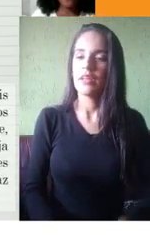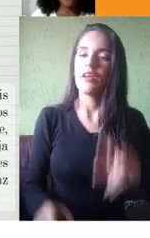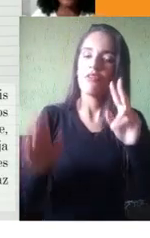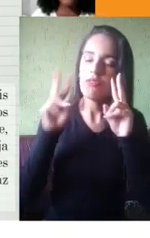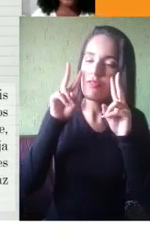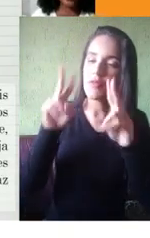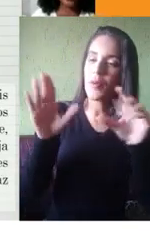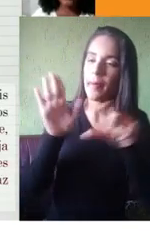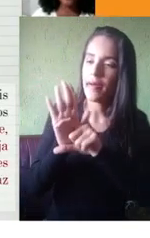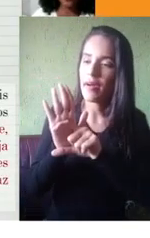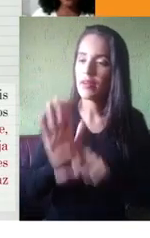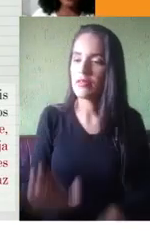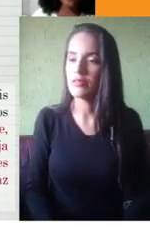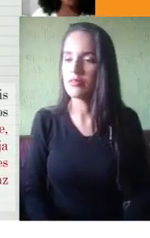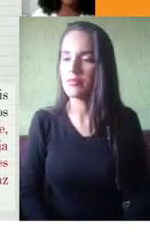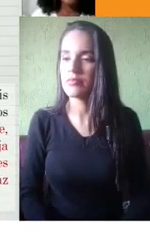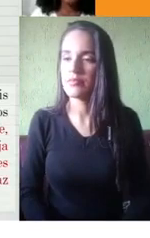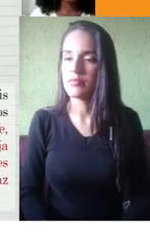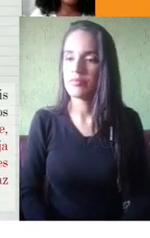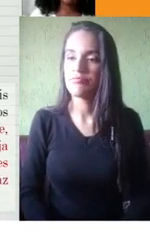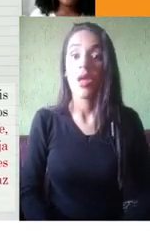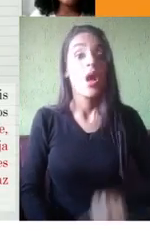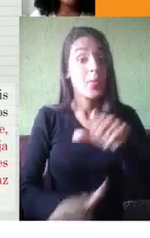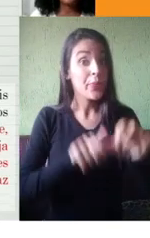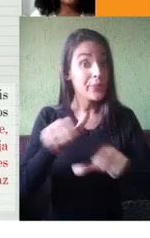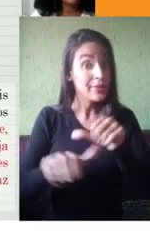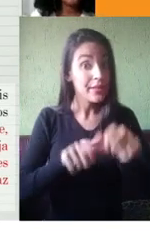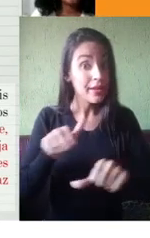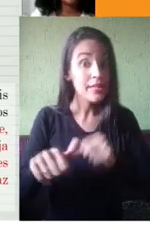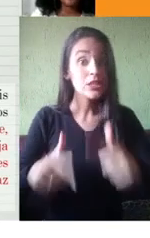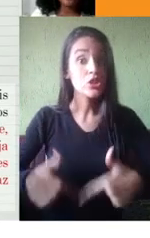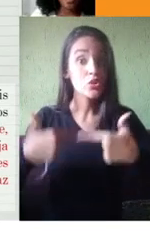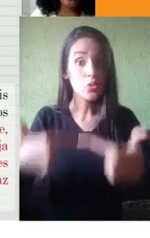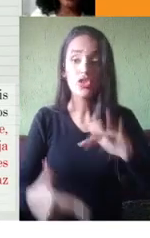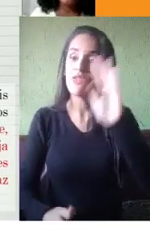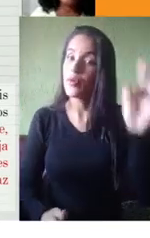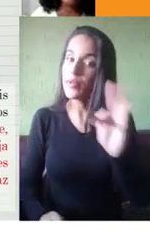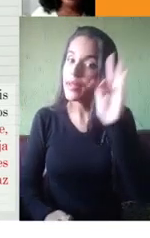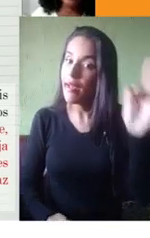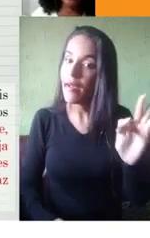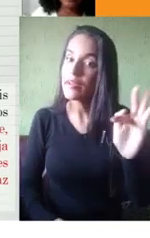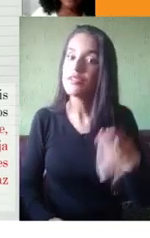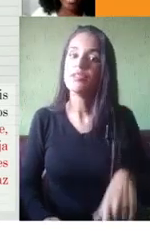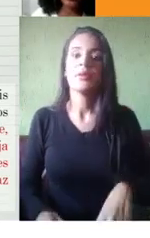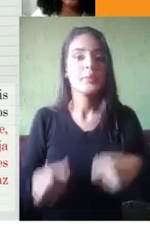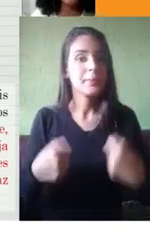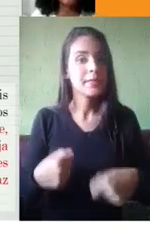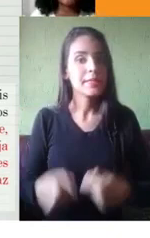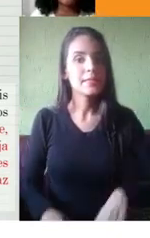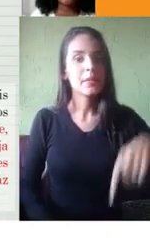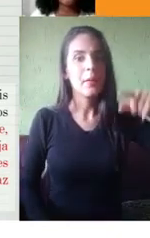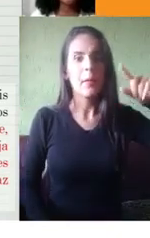ver como ficou esse desfecho criativo da solução? Sua reversão é papel da própria universidade, seja proibindo essa